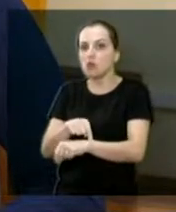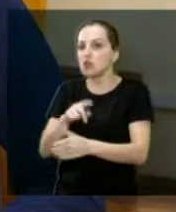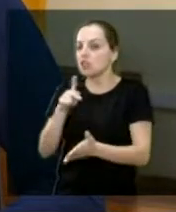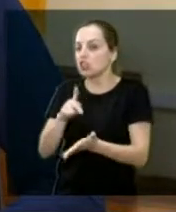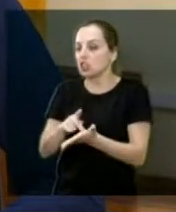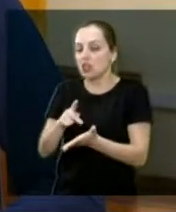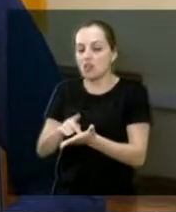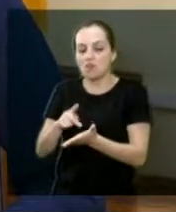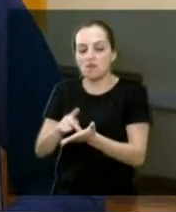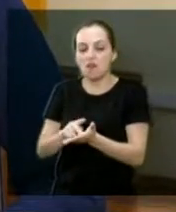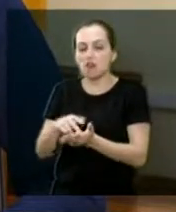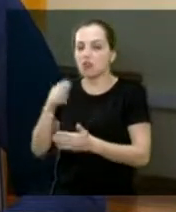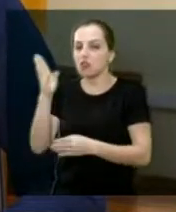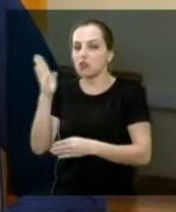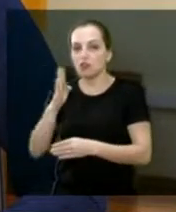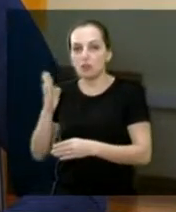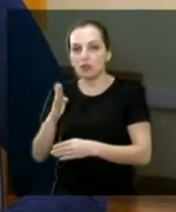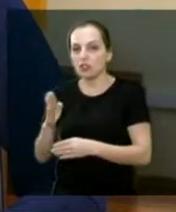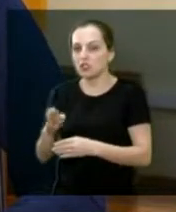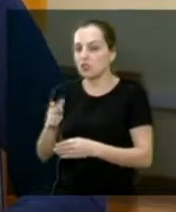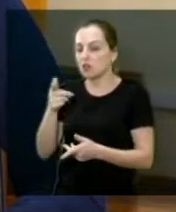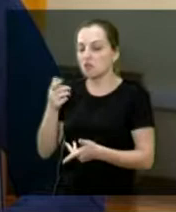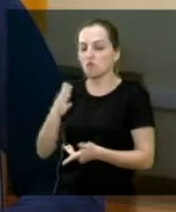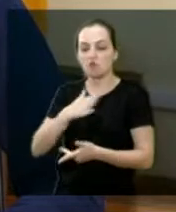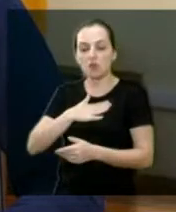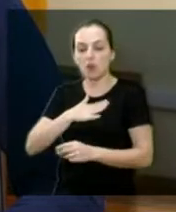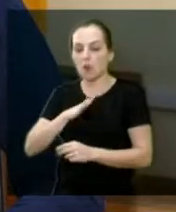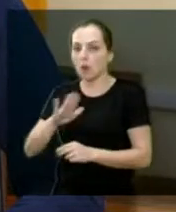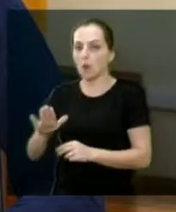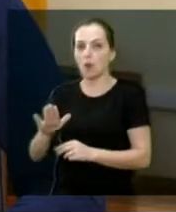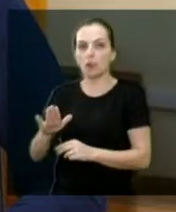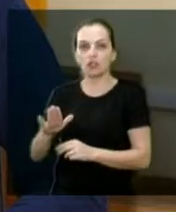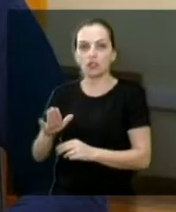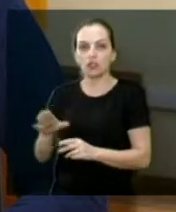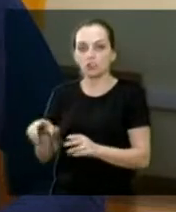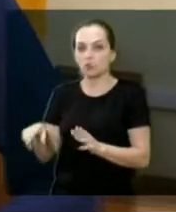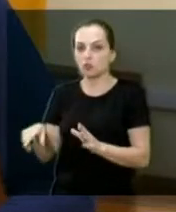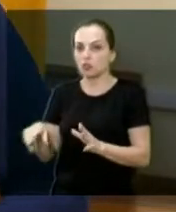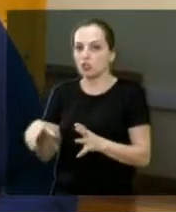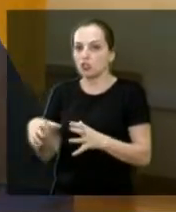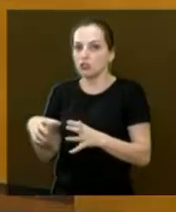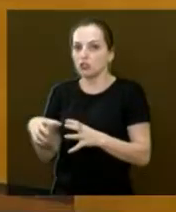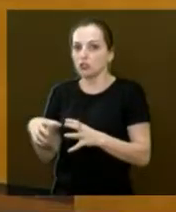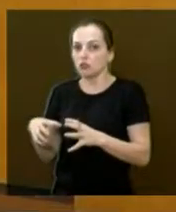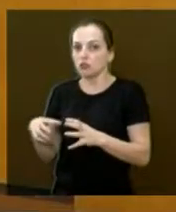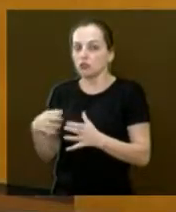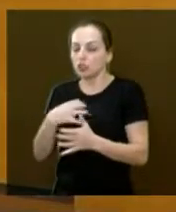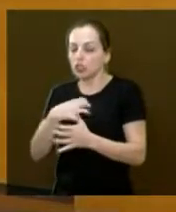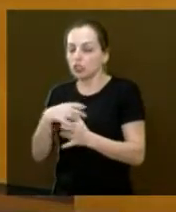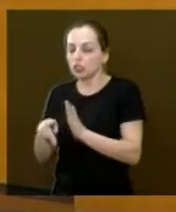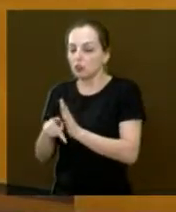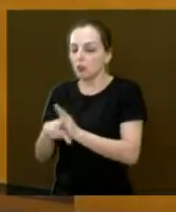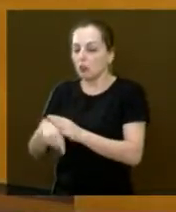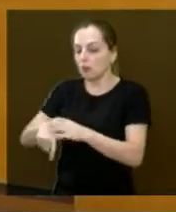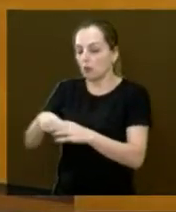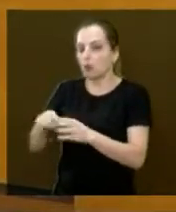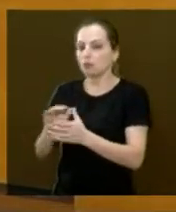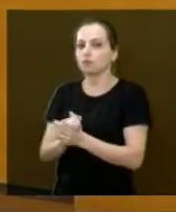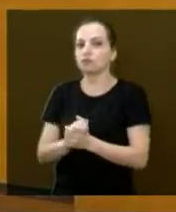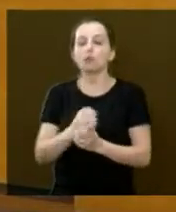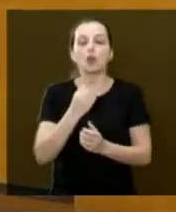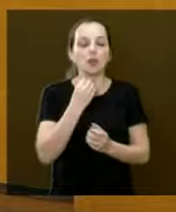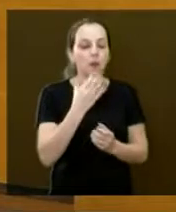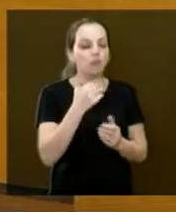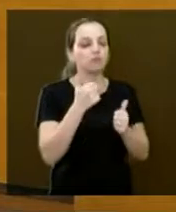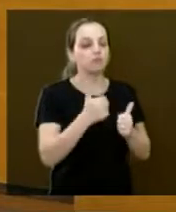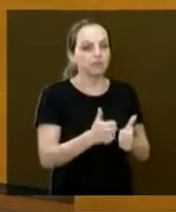definitivamente, jogador brasileiro não gosta de fundamento de bola. O negócio dele é jogar e tocar bola. E os caras eram bons, né? Bom, você viu quanta